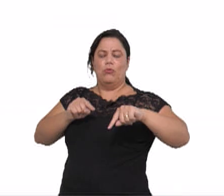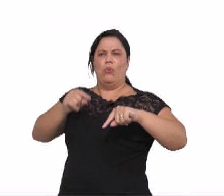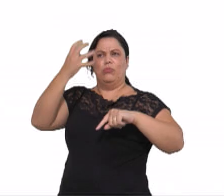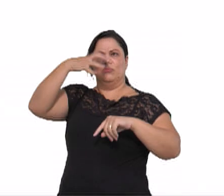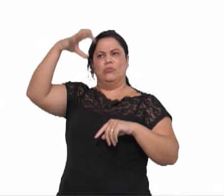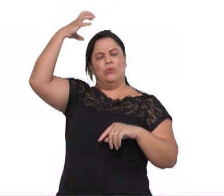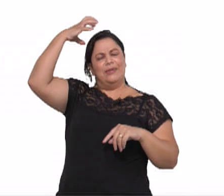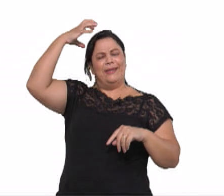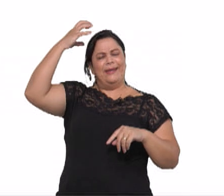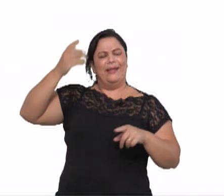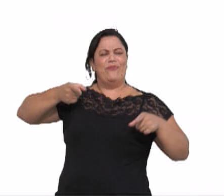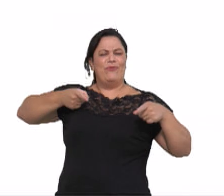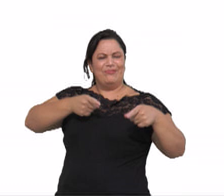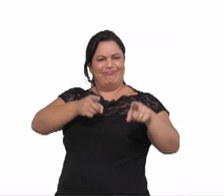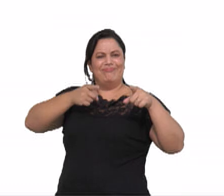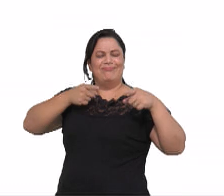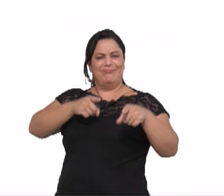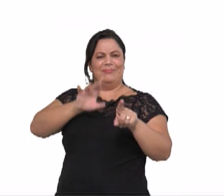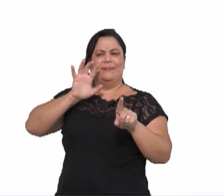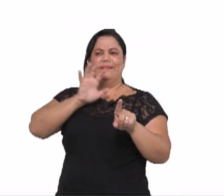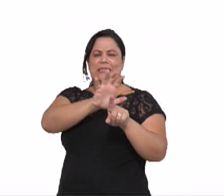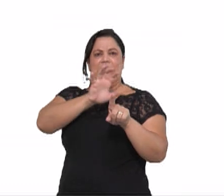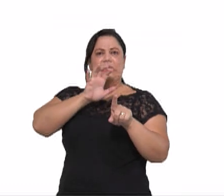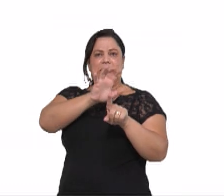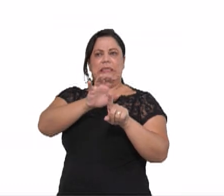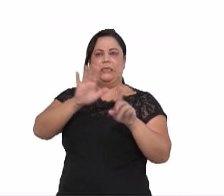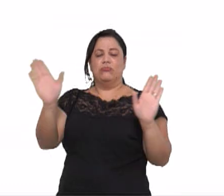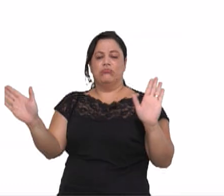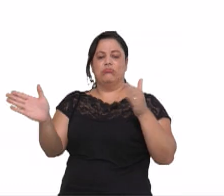inclusive de destituição, de ser fechada,